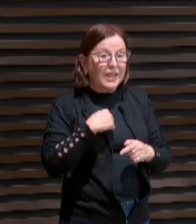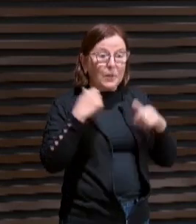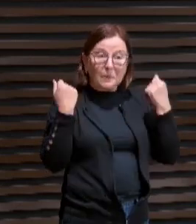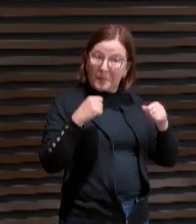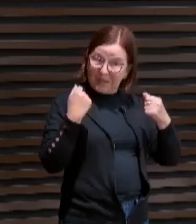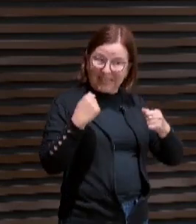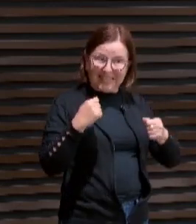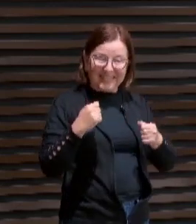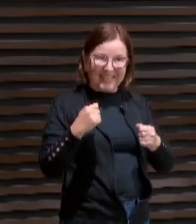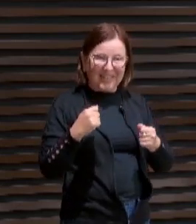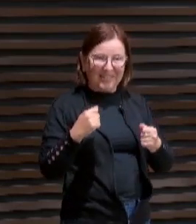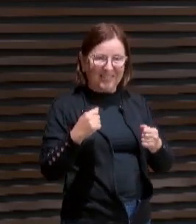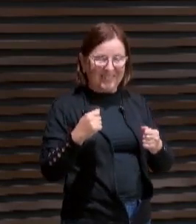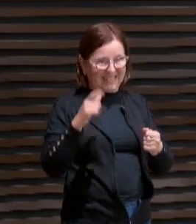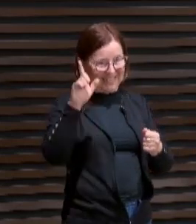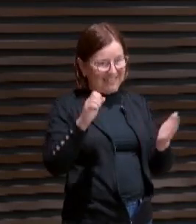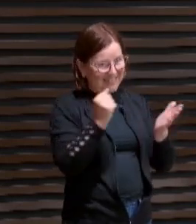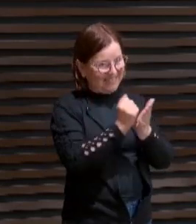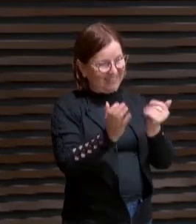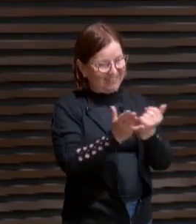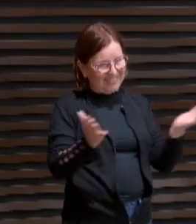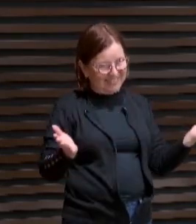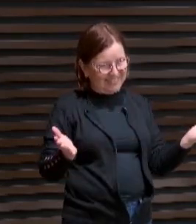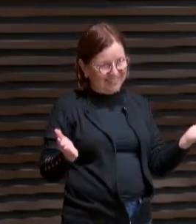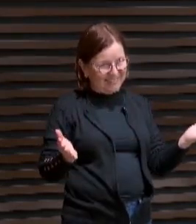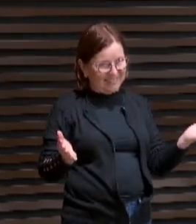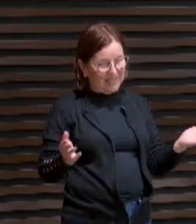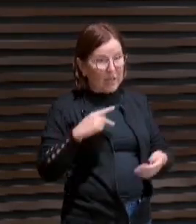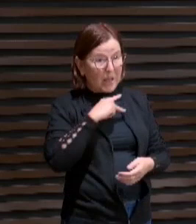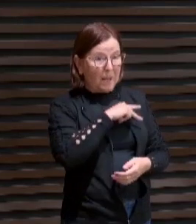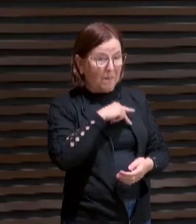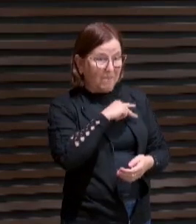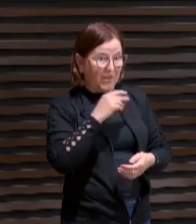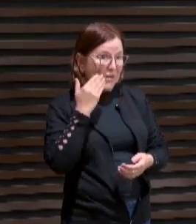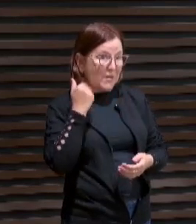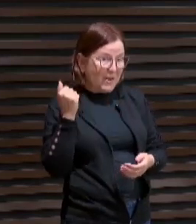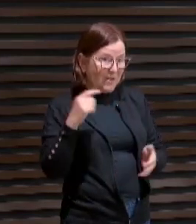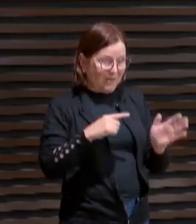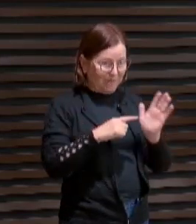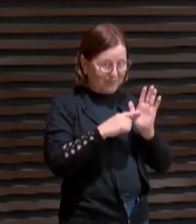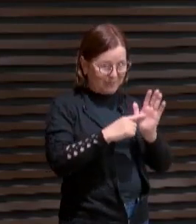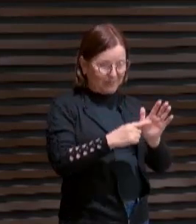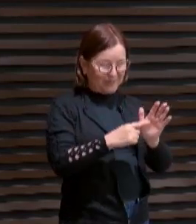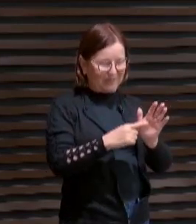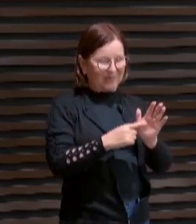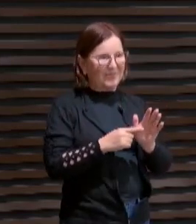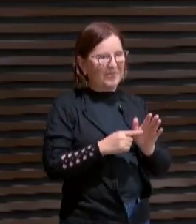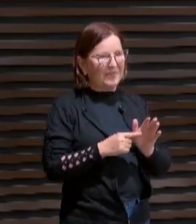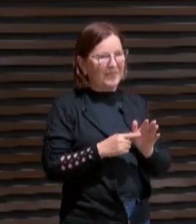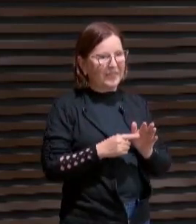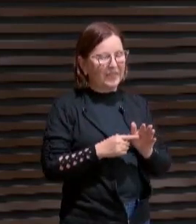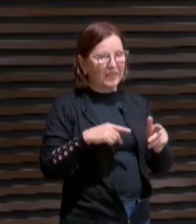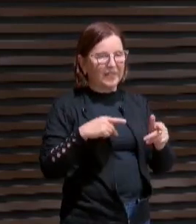crucificado. Acho que Paulo foi quem melhor definiu toda esta questão, quando